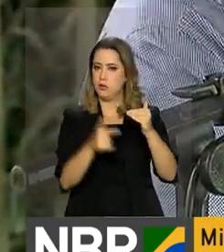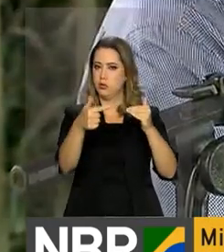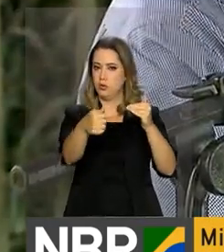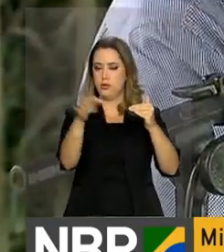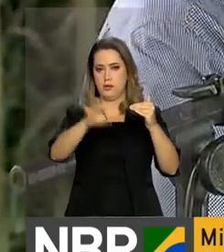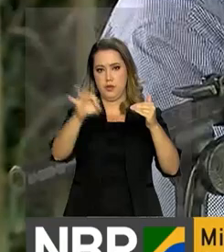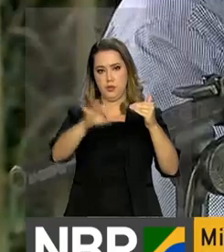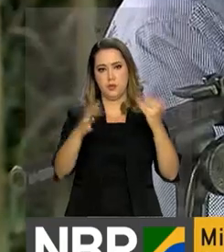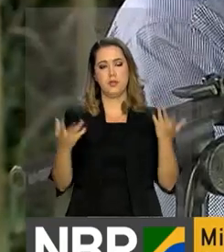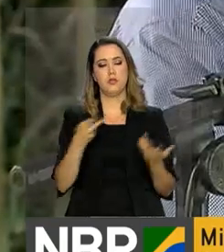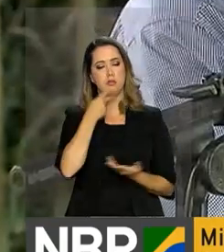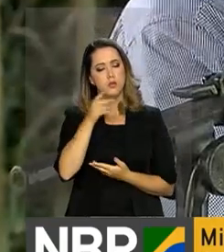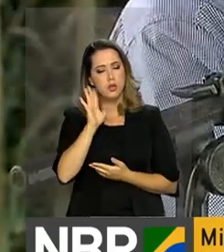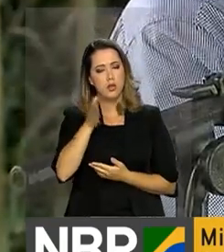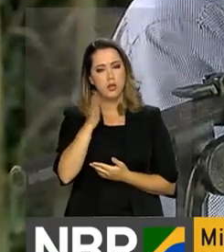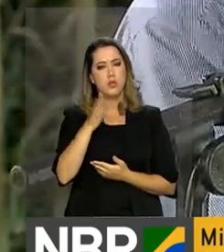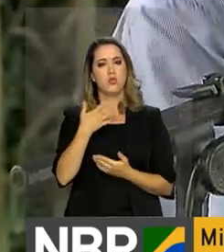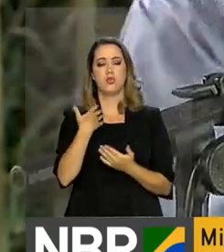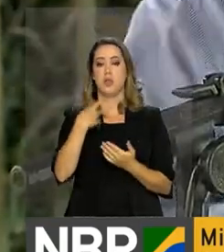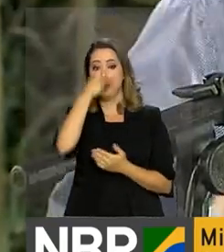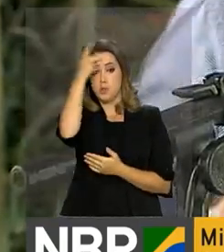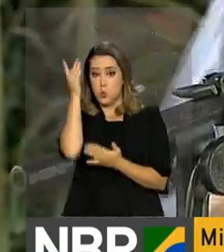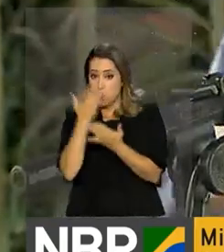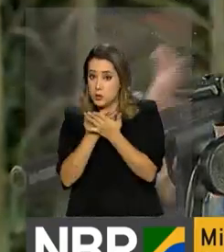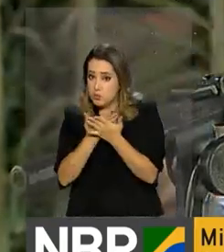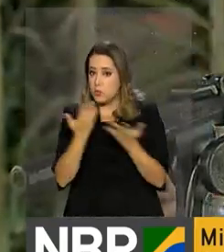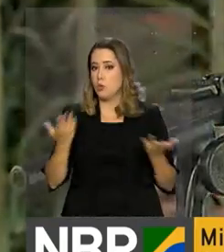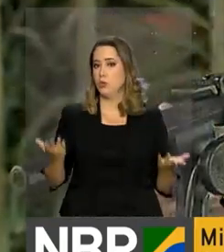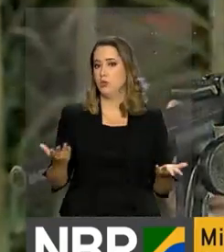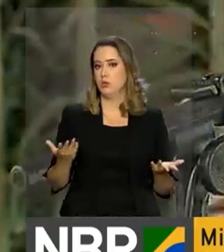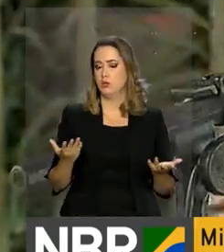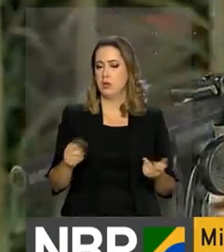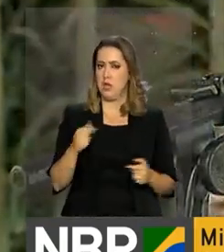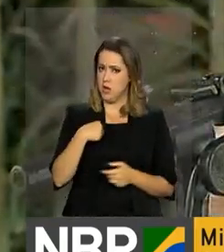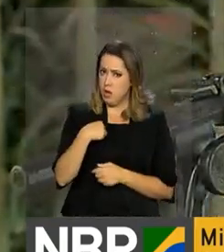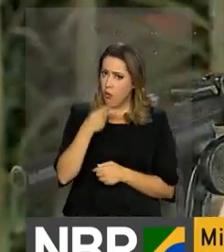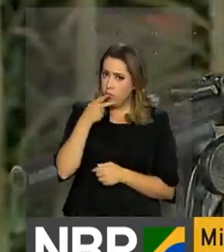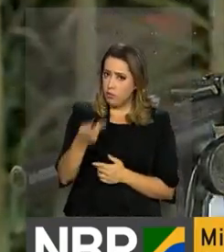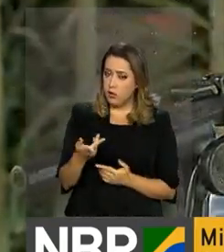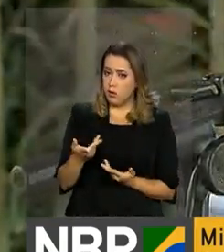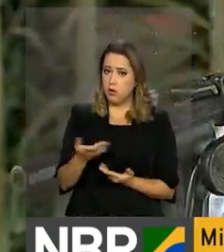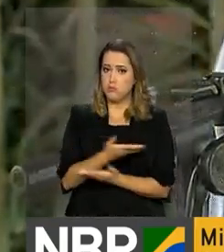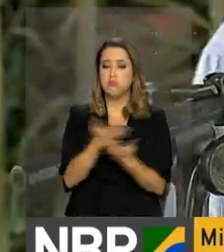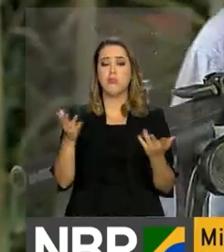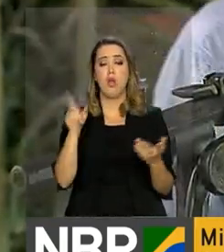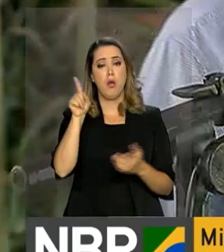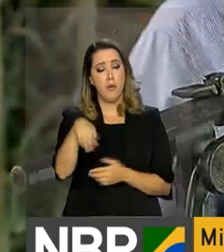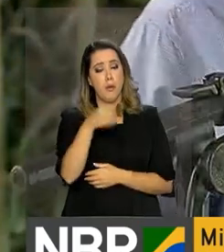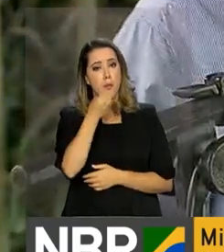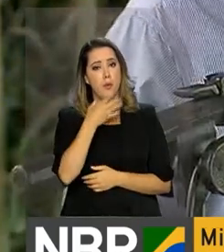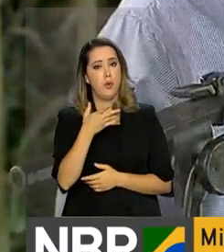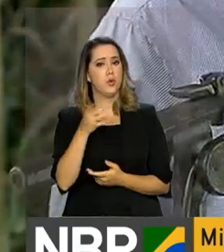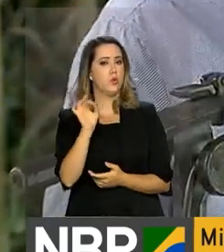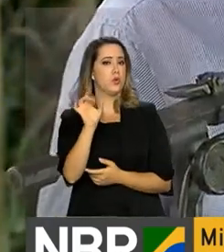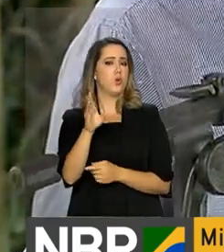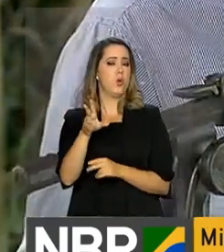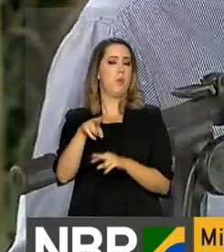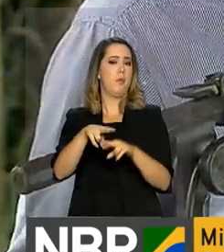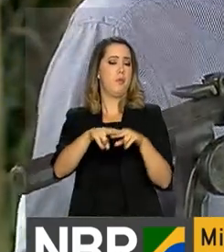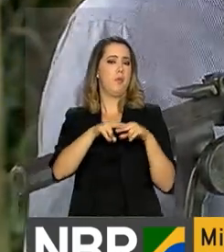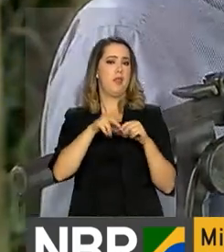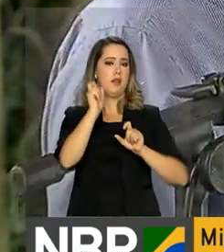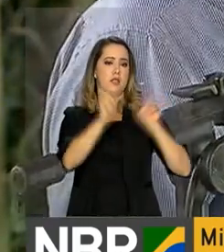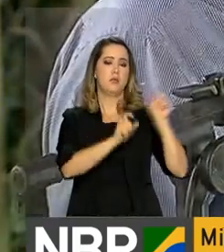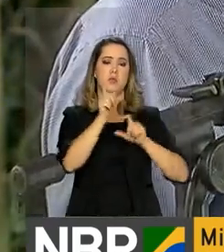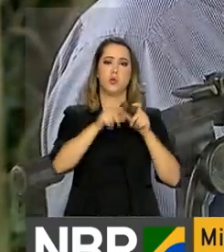7% ou menos, segundo dizem os analistas. E aí, quando eu digo essas coisas, é interessante, não é apenas em favor, digamos, daqueles